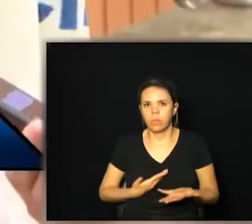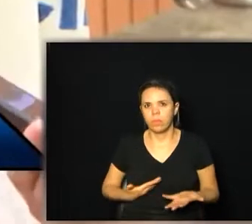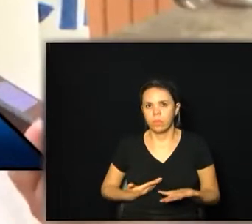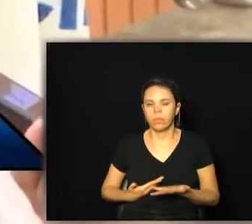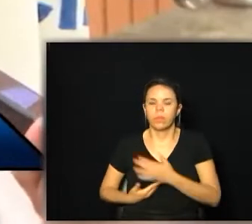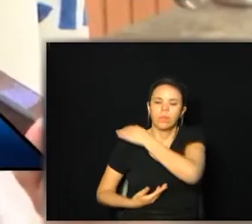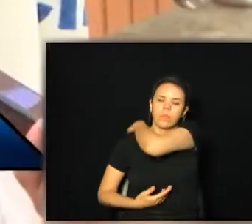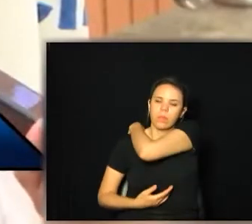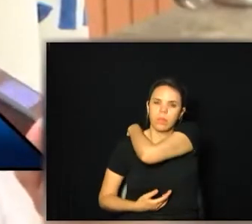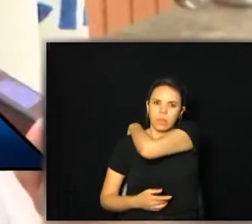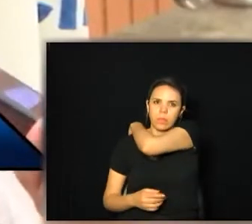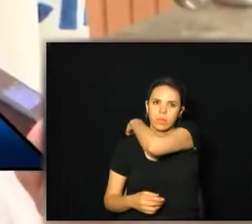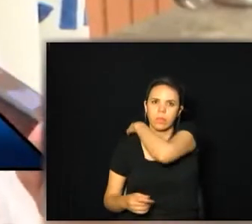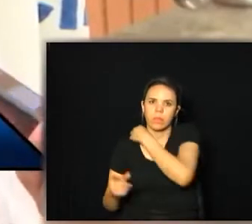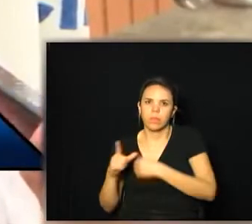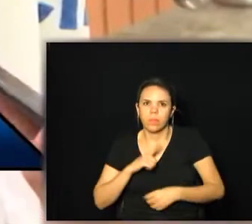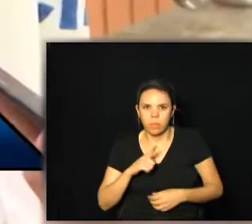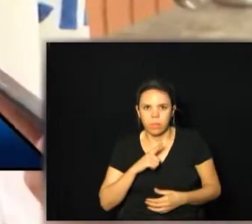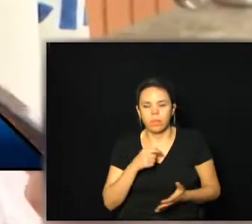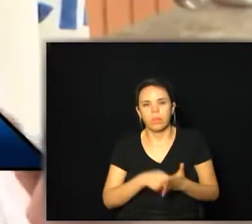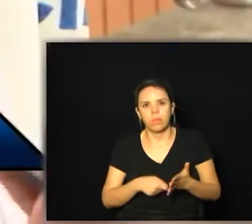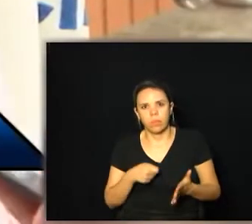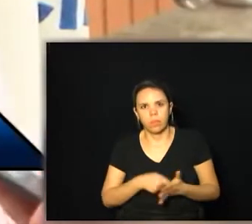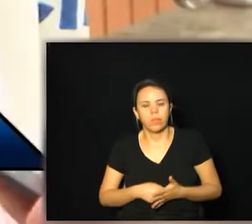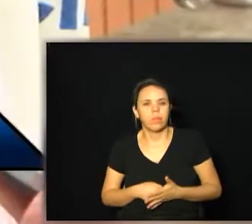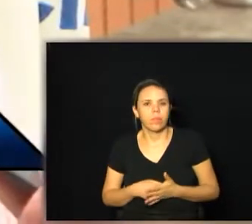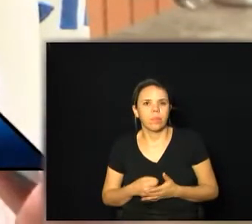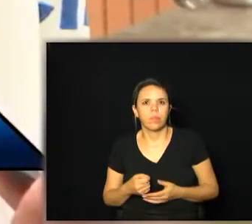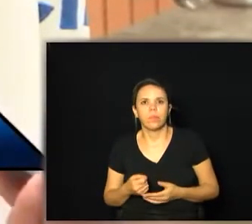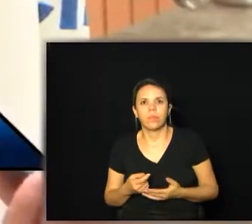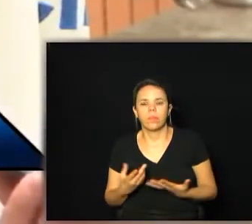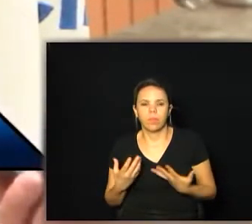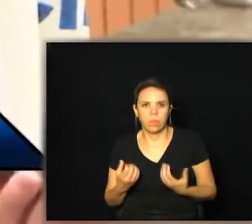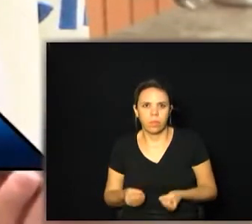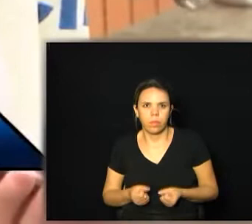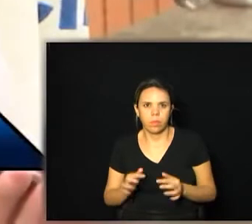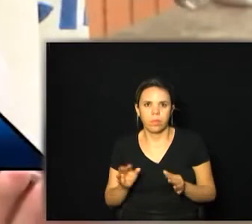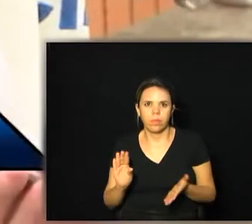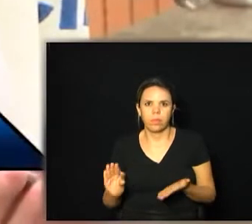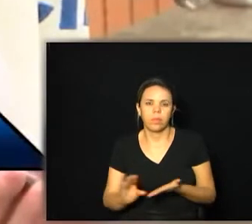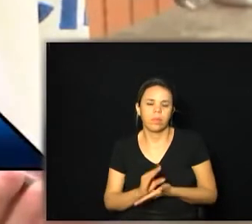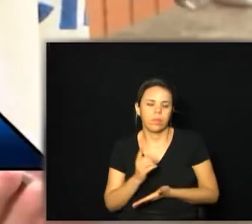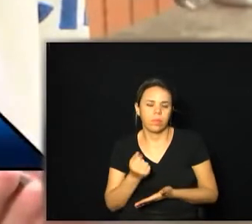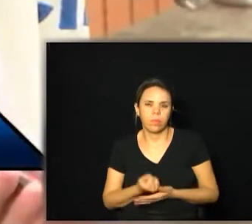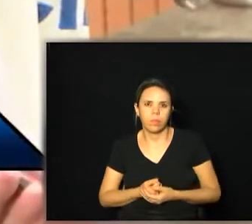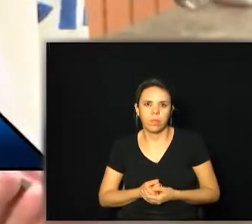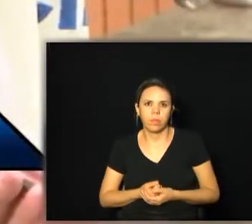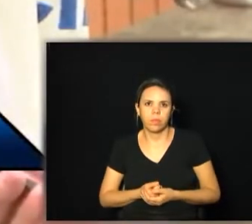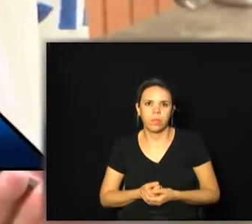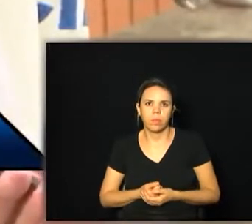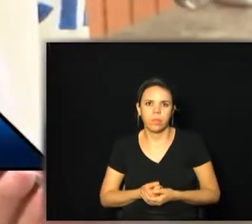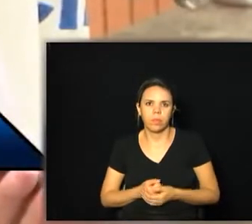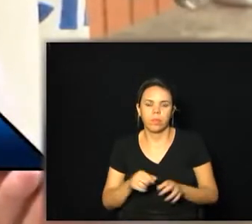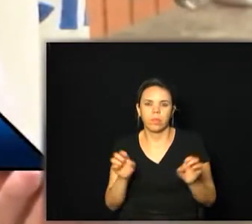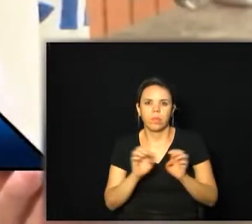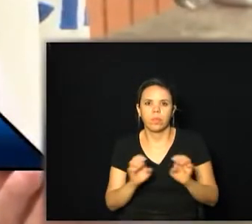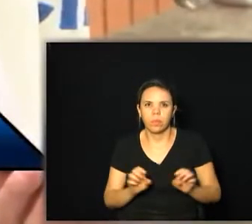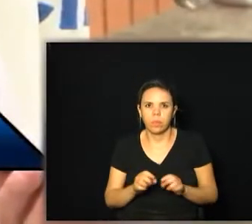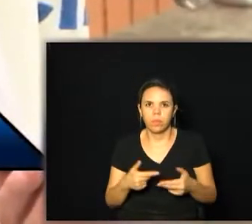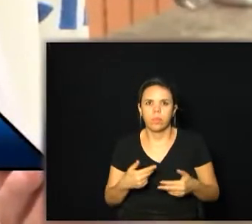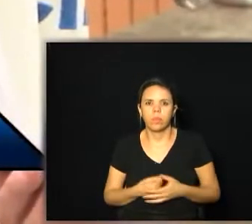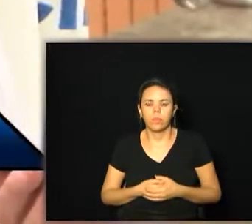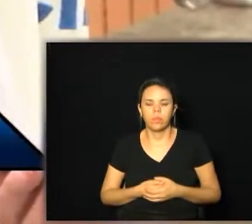público tenha política vislumbrando financiamento dessas estruturas,